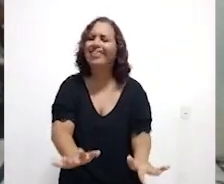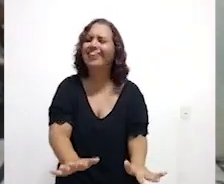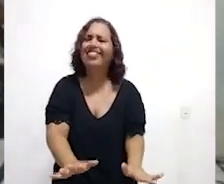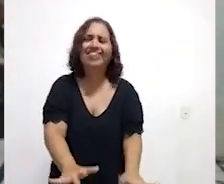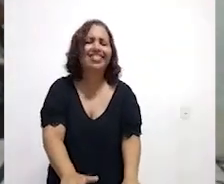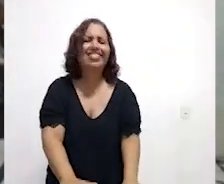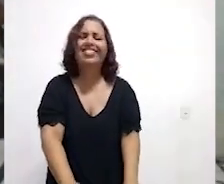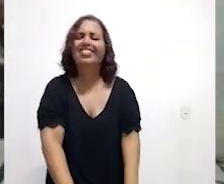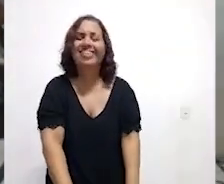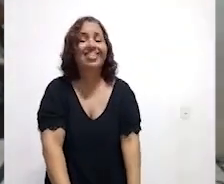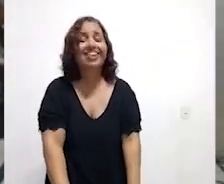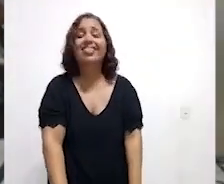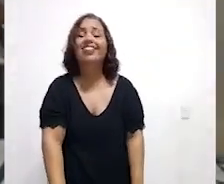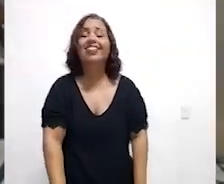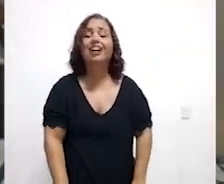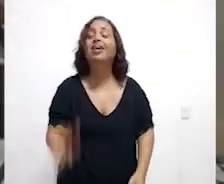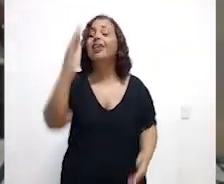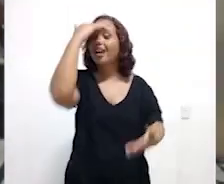bendita.